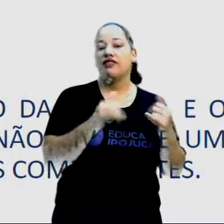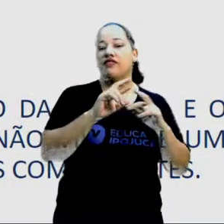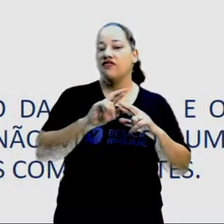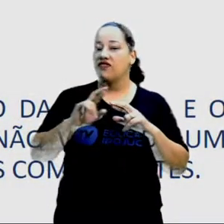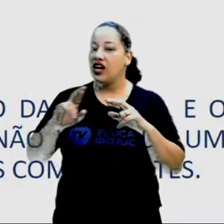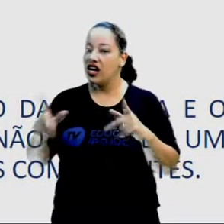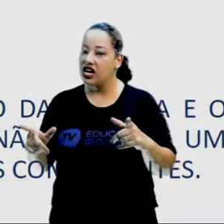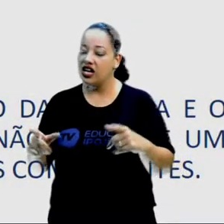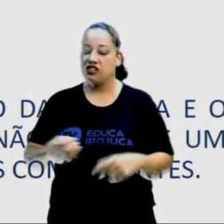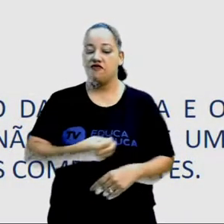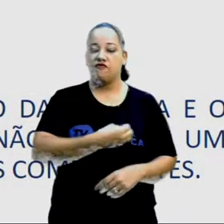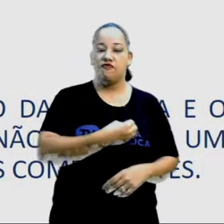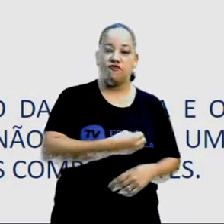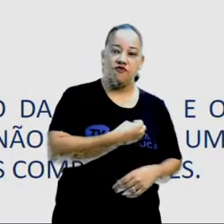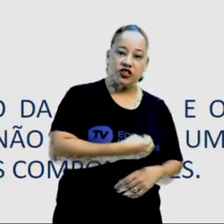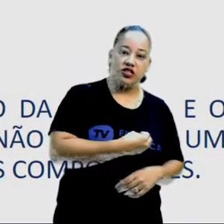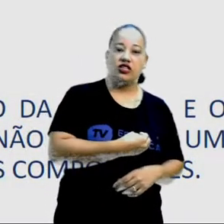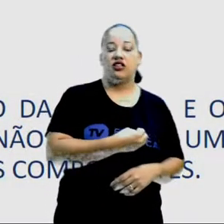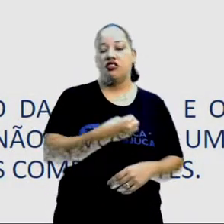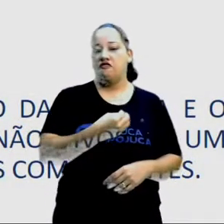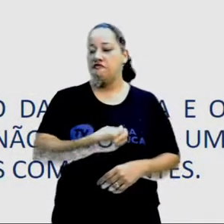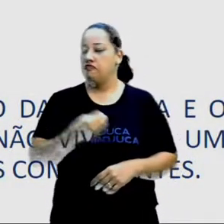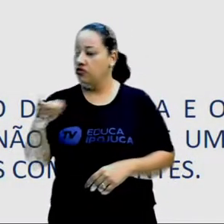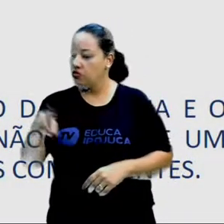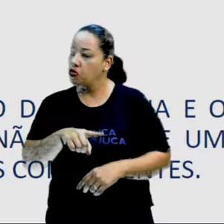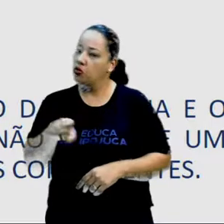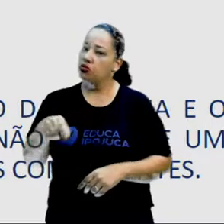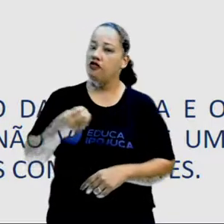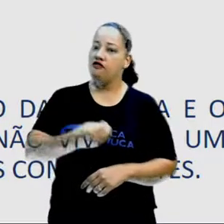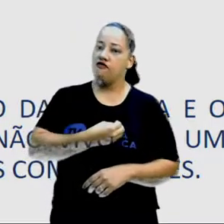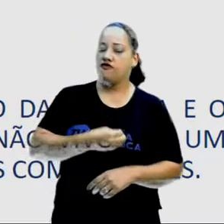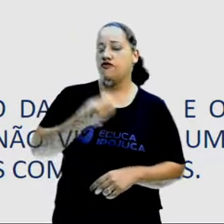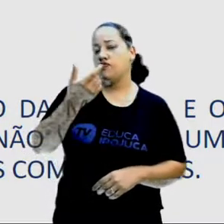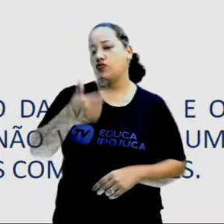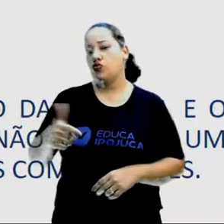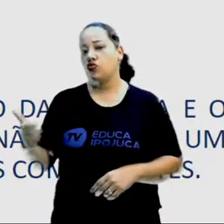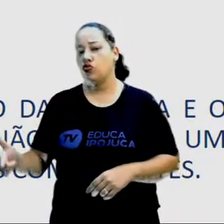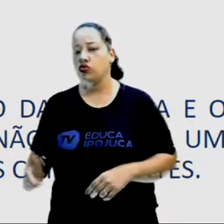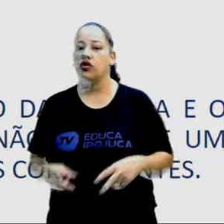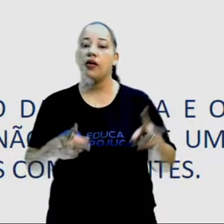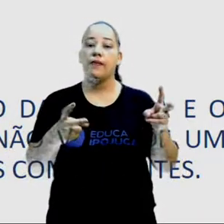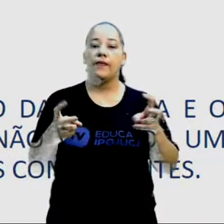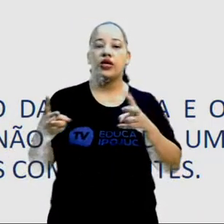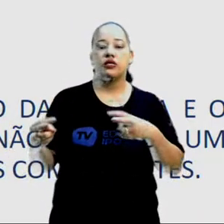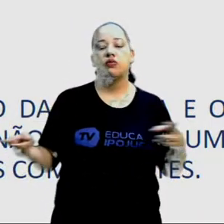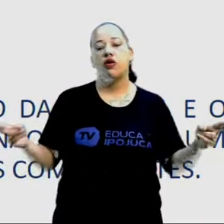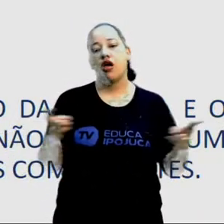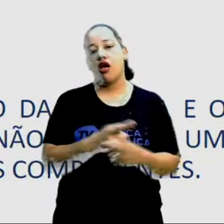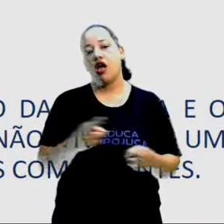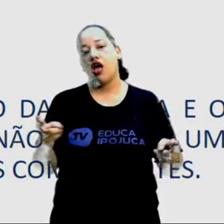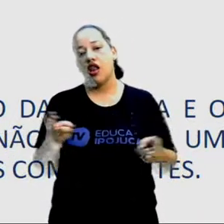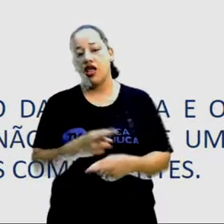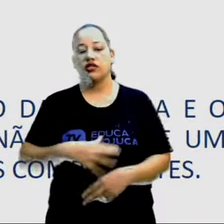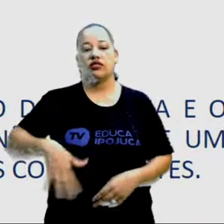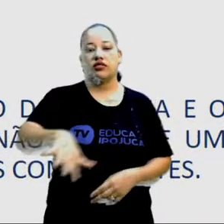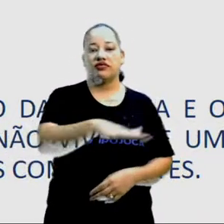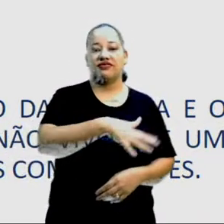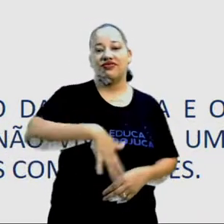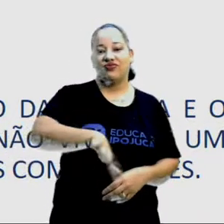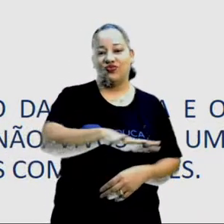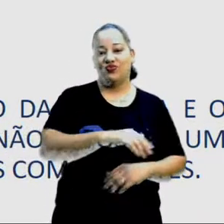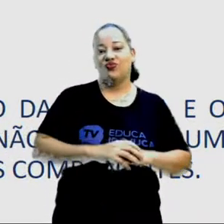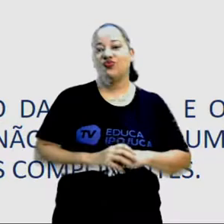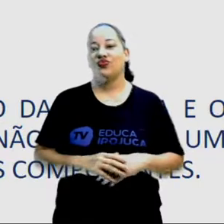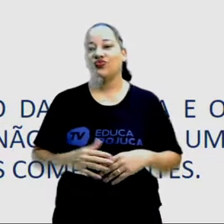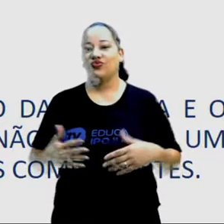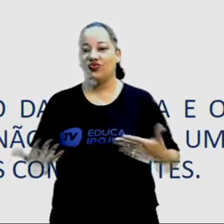componentes vivos e não vivos de um ecossistema, percebendo a inter-relação entre estes componentes. Ou